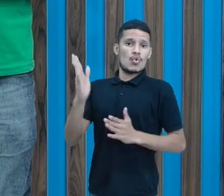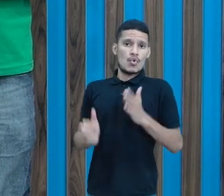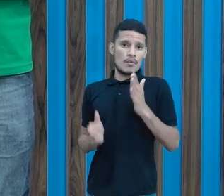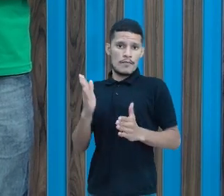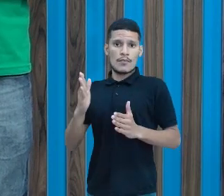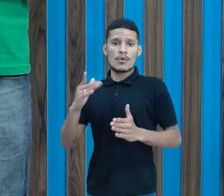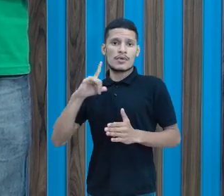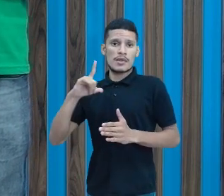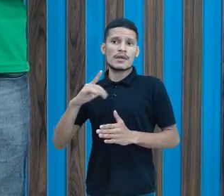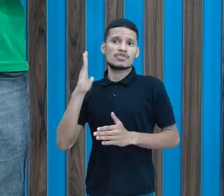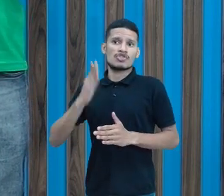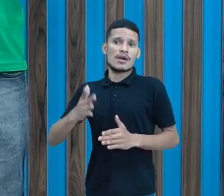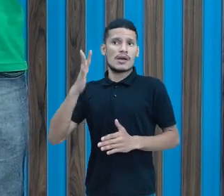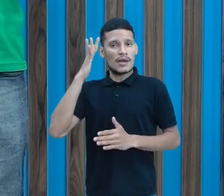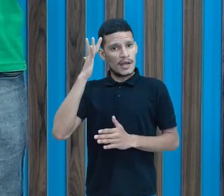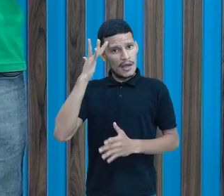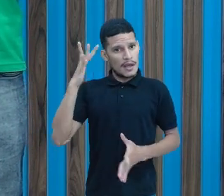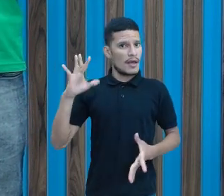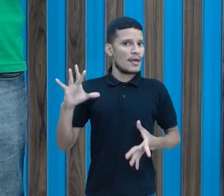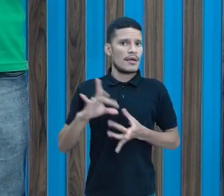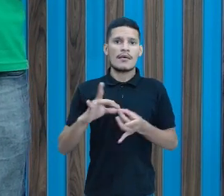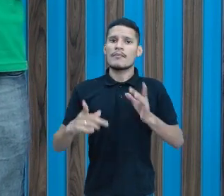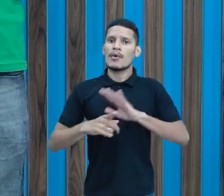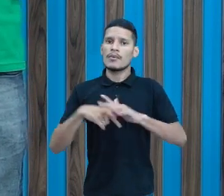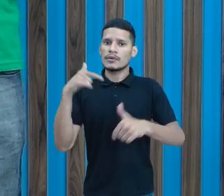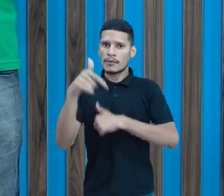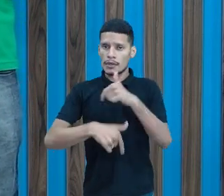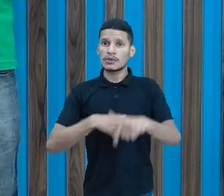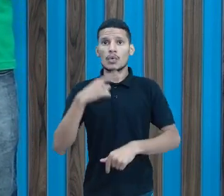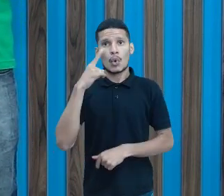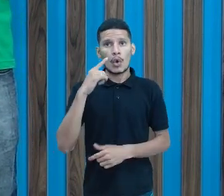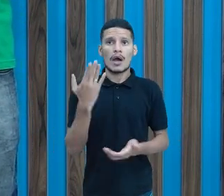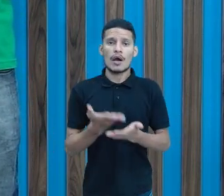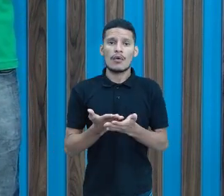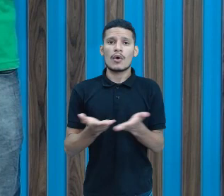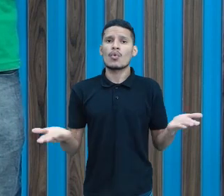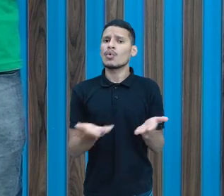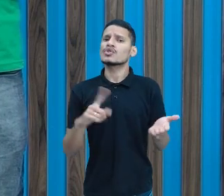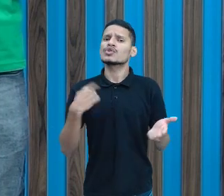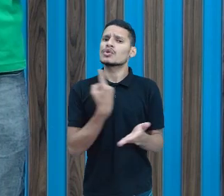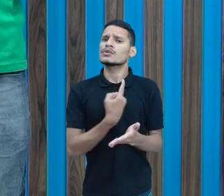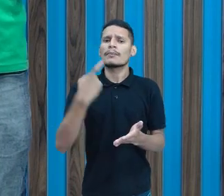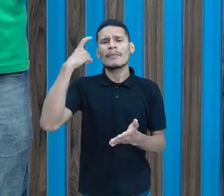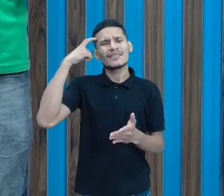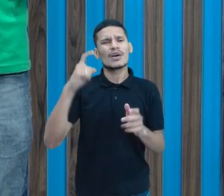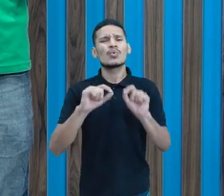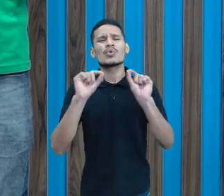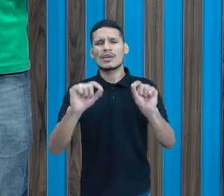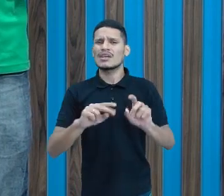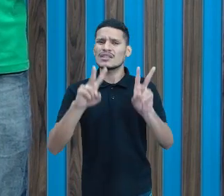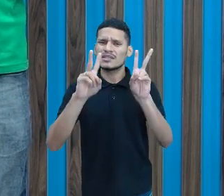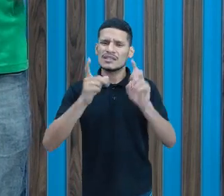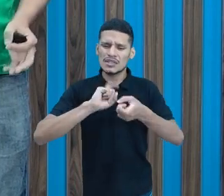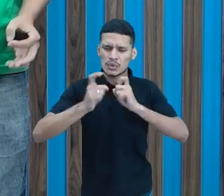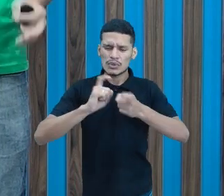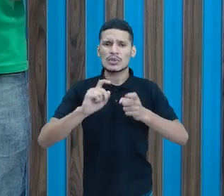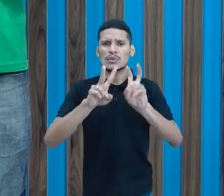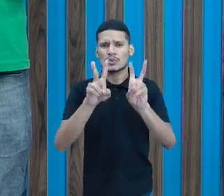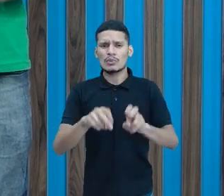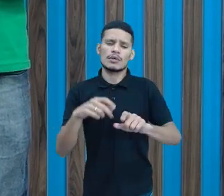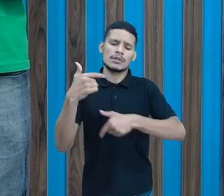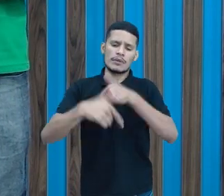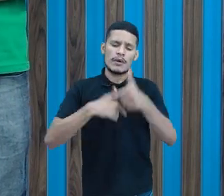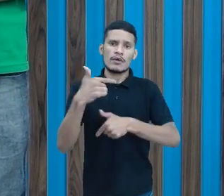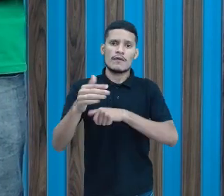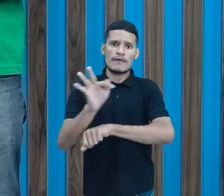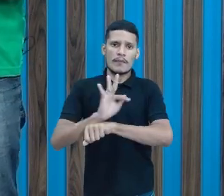já trabalhamos. Na aula de hoje nós temos isso aqui, ó. O que é que a gente vai pensar? É uma discussão sobre o mundo do trabalho formal e